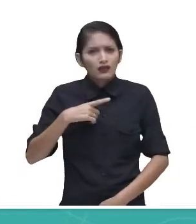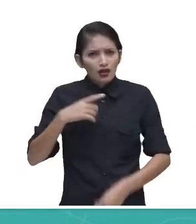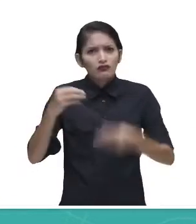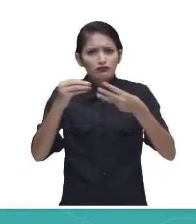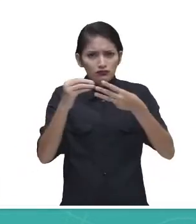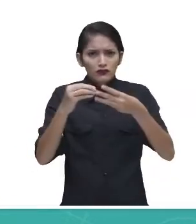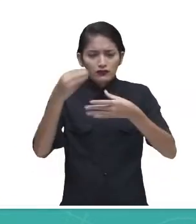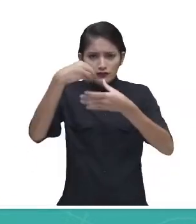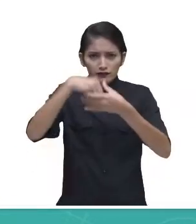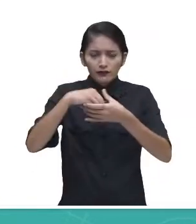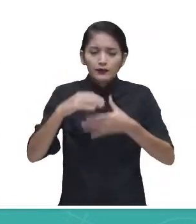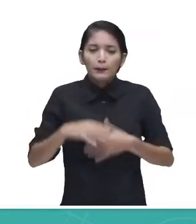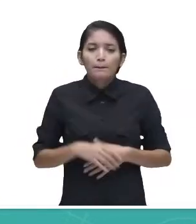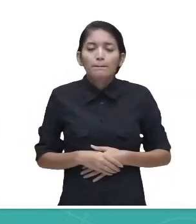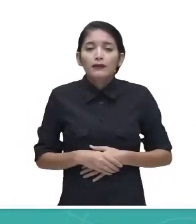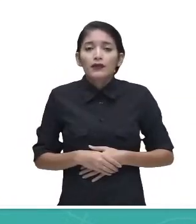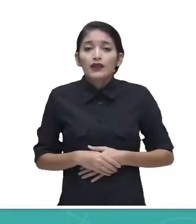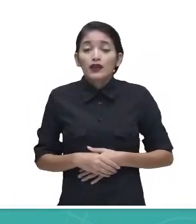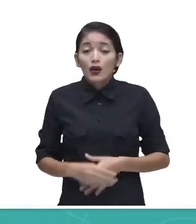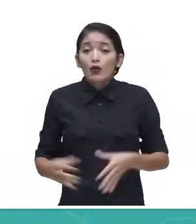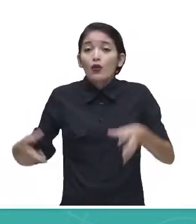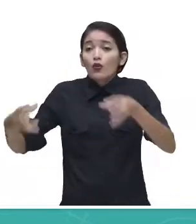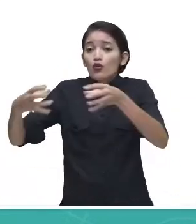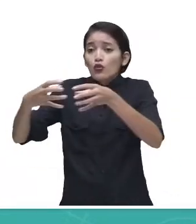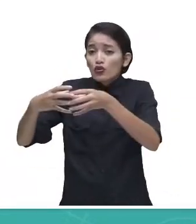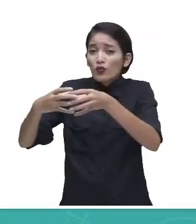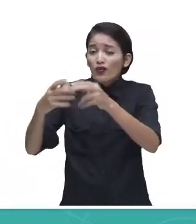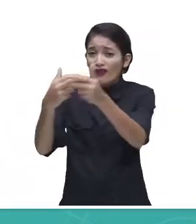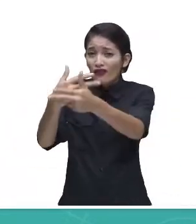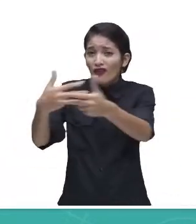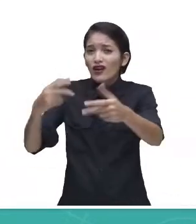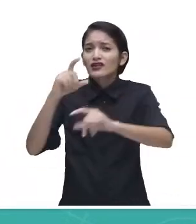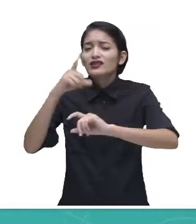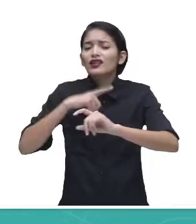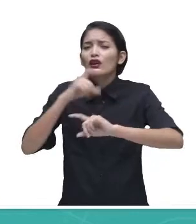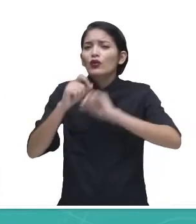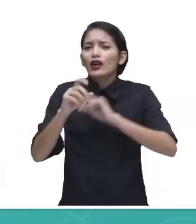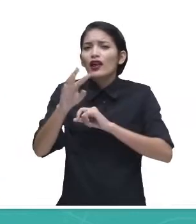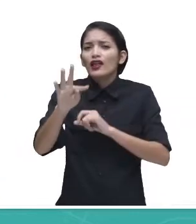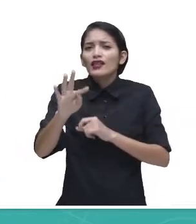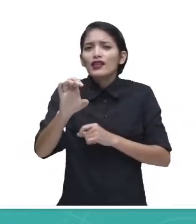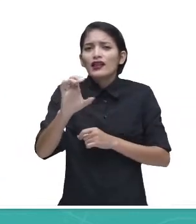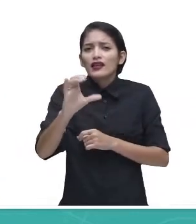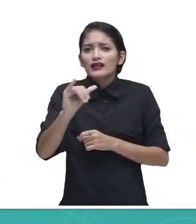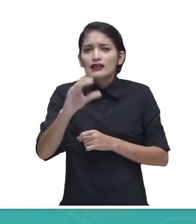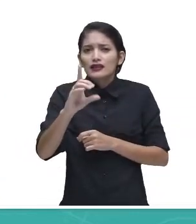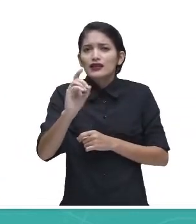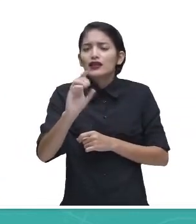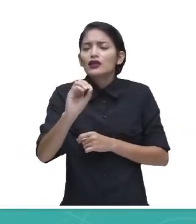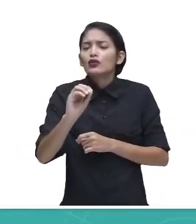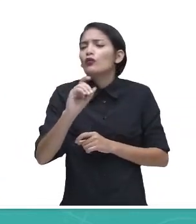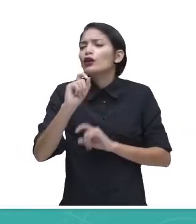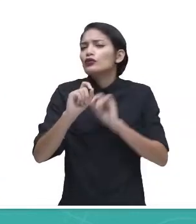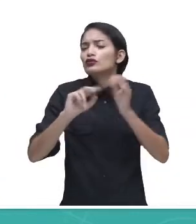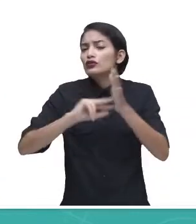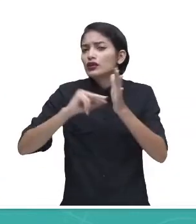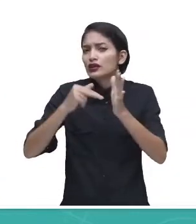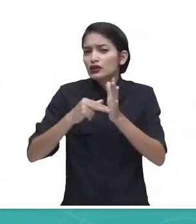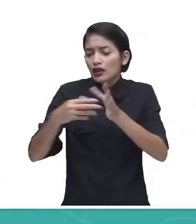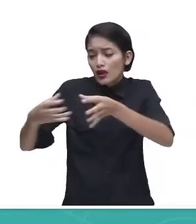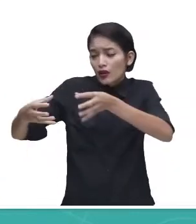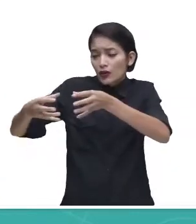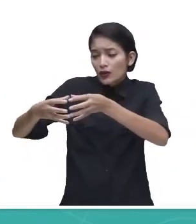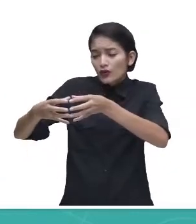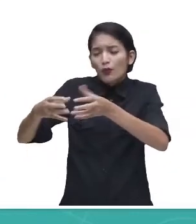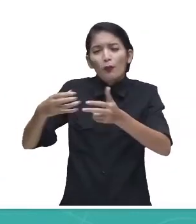O agrupamento dessas células originam o quê? Os tecidos. E o que são os tecidos? Os tecidos são formados pelo conjunto